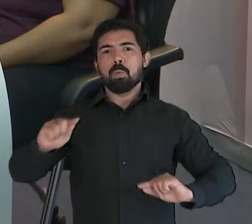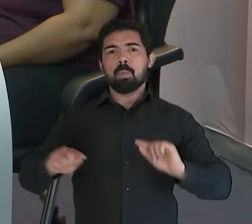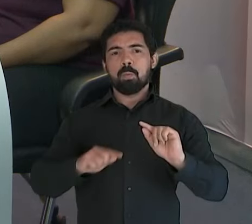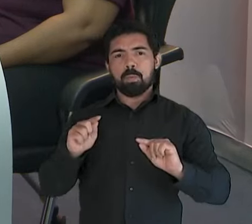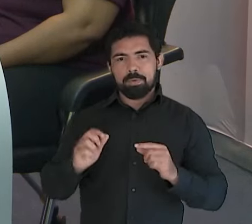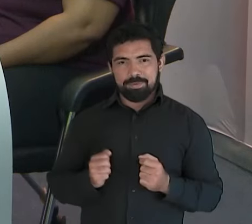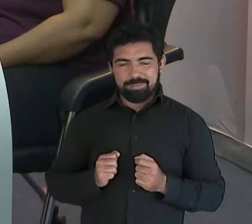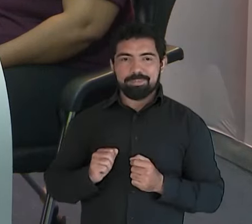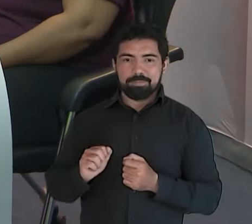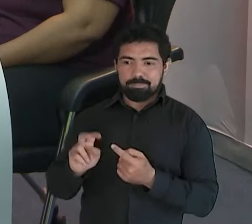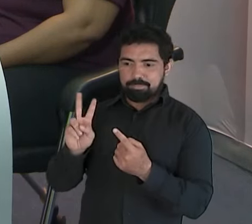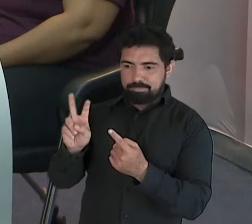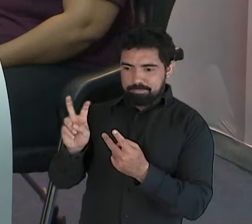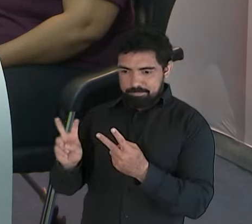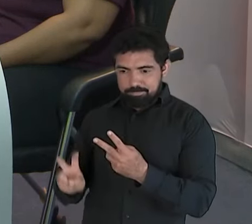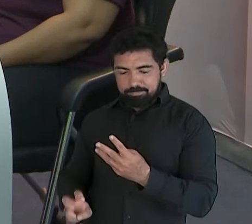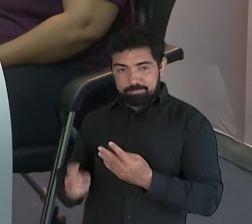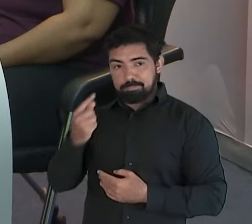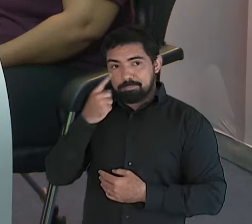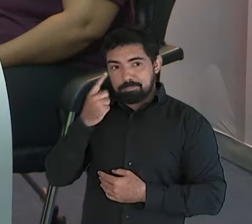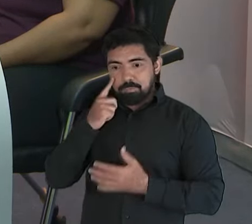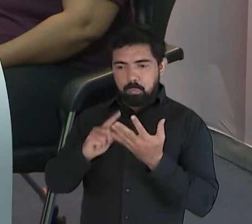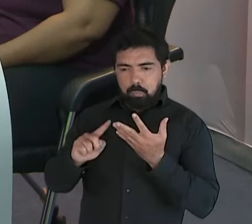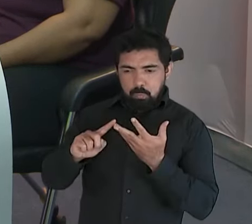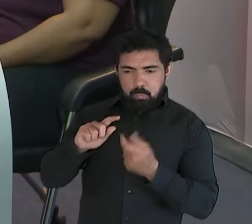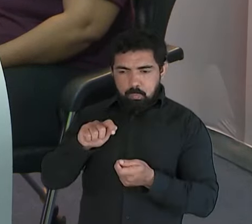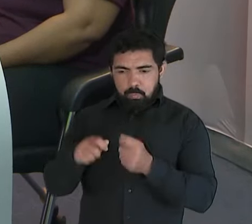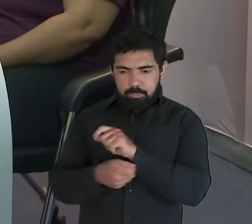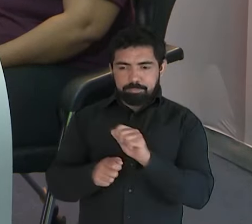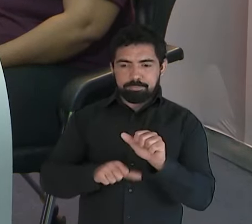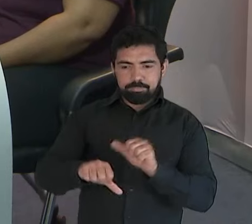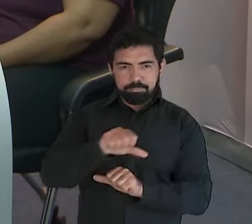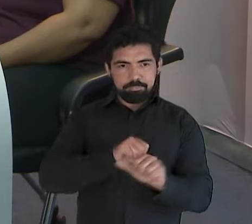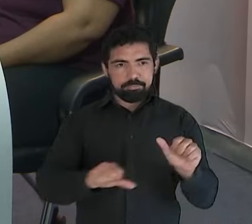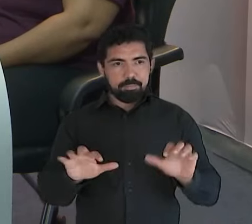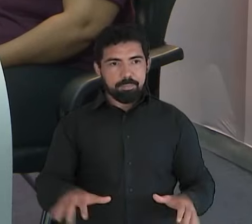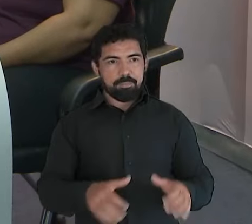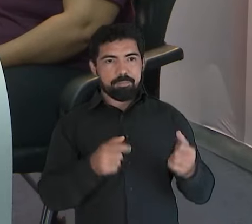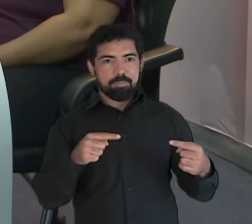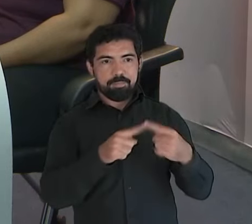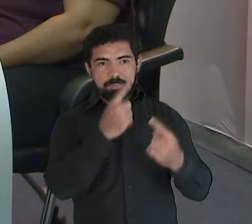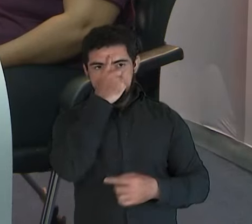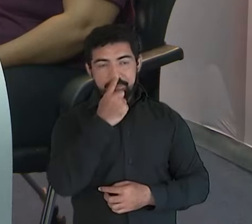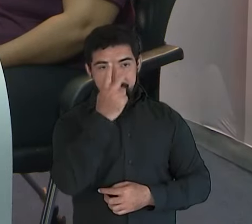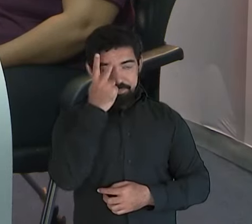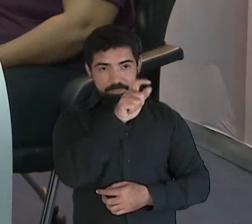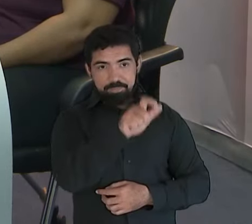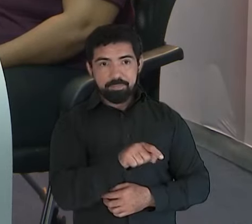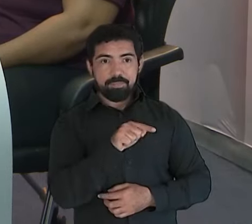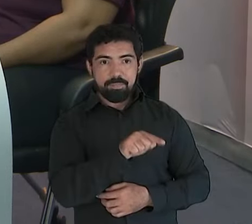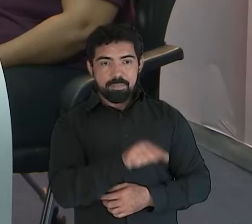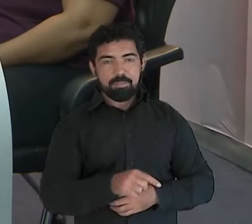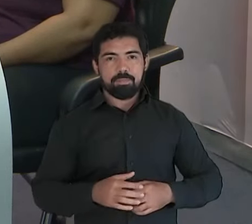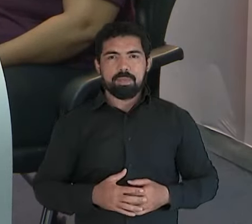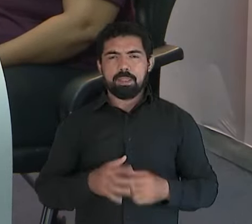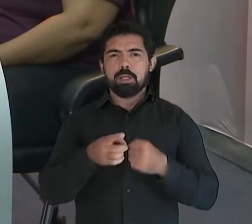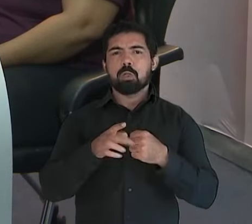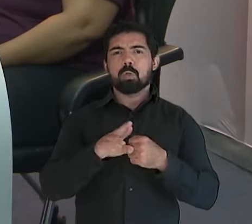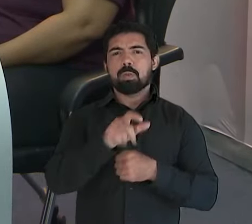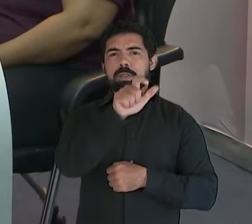adaptar isso e o que é que eu preciso fazer para adequar esse ambiente para essa pessoa. Doutora, a senhora falou